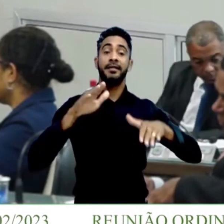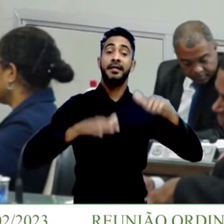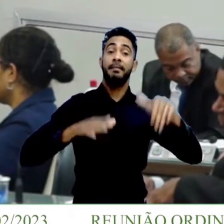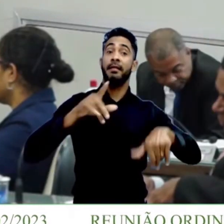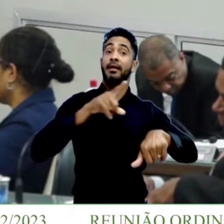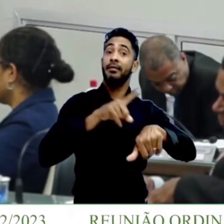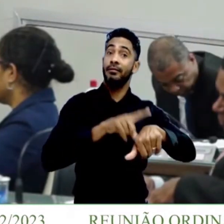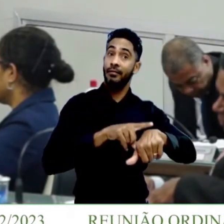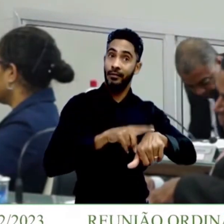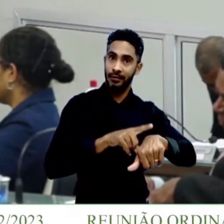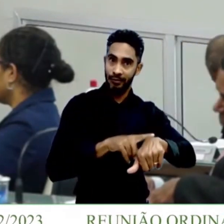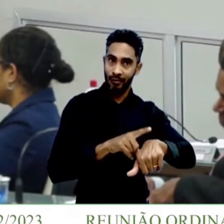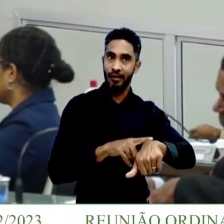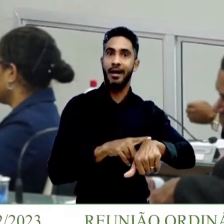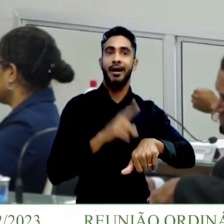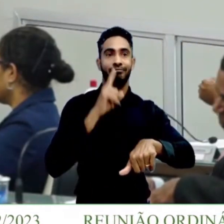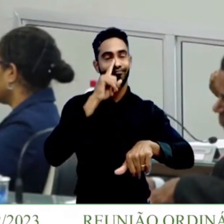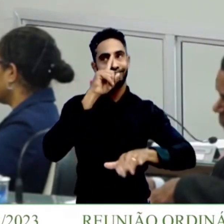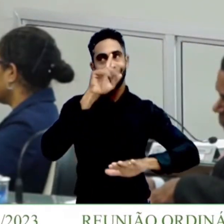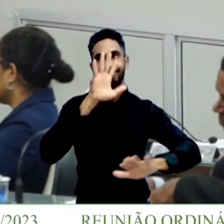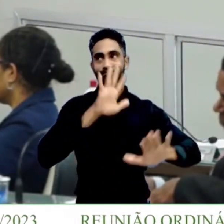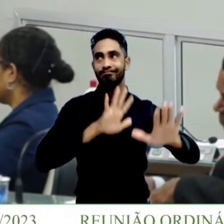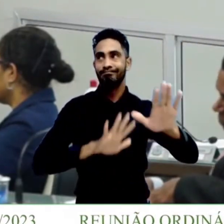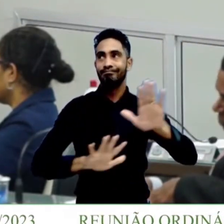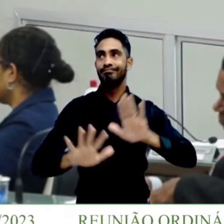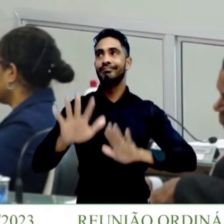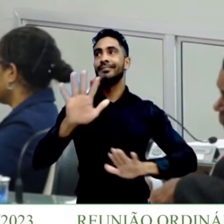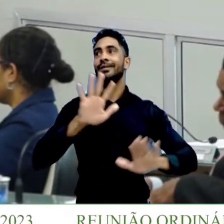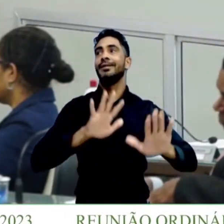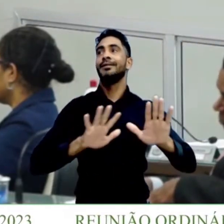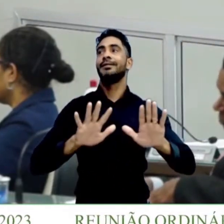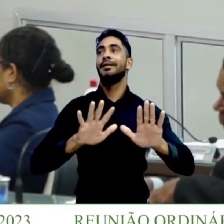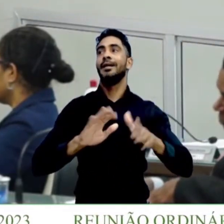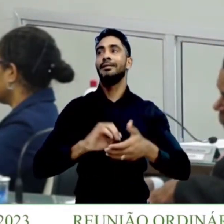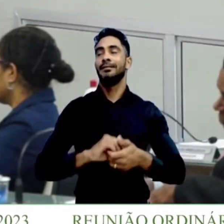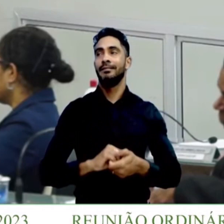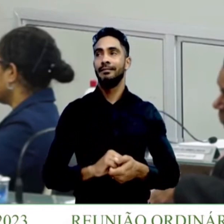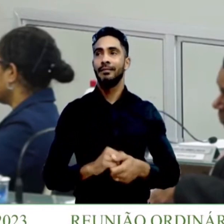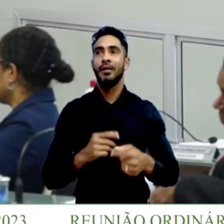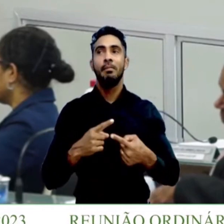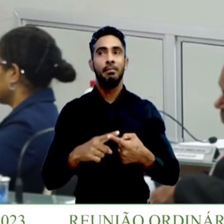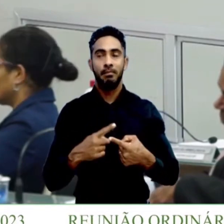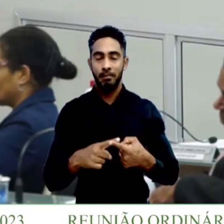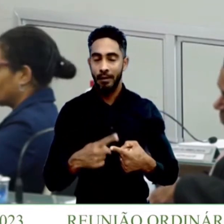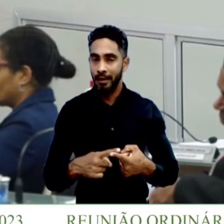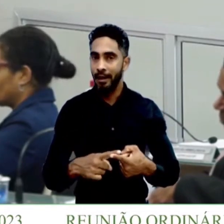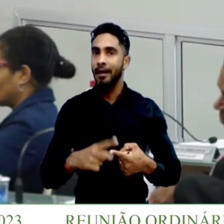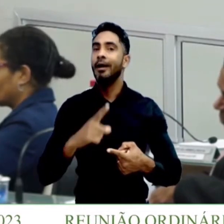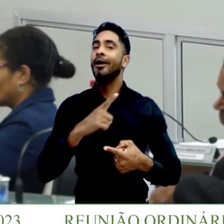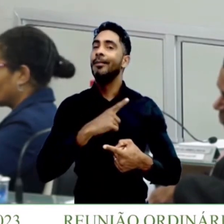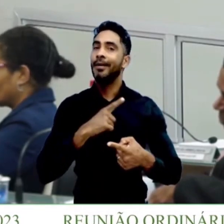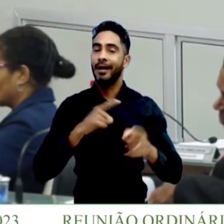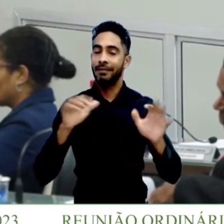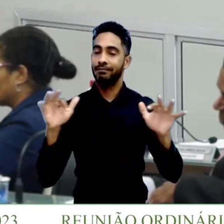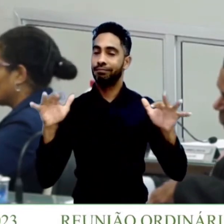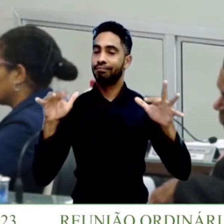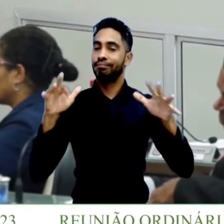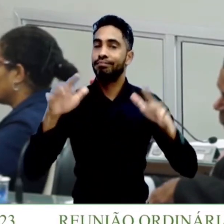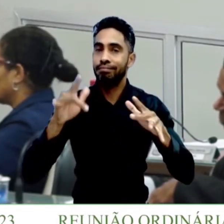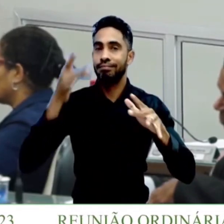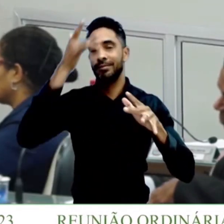do horário, essa pessoa está com medo de passar por ali. Por quê? Vão se aglomerando